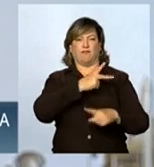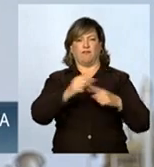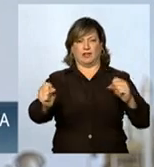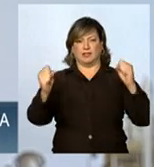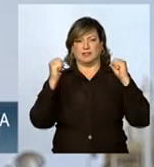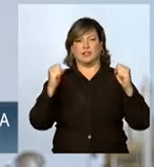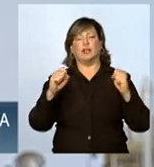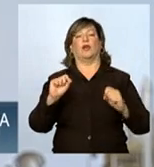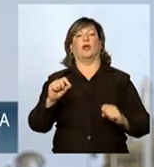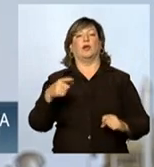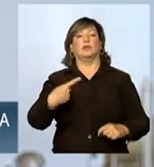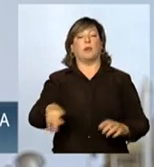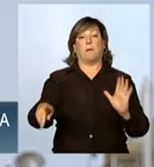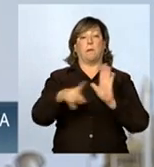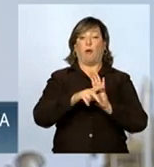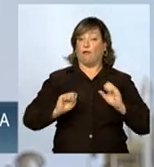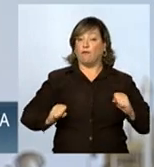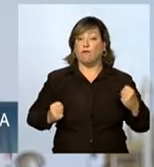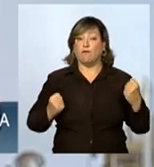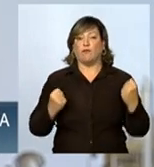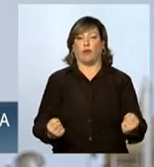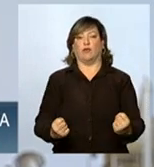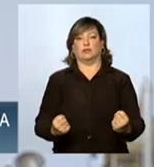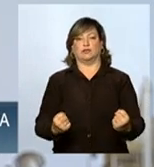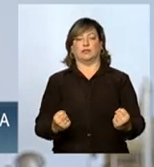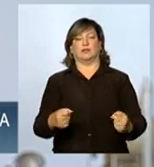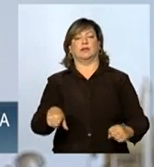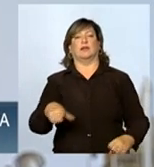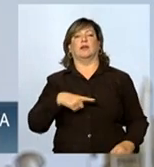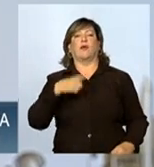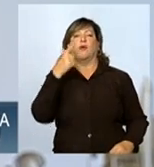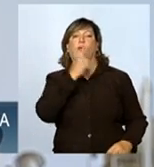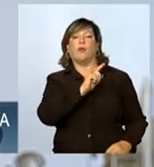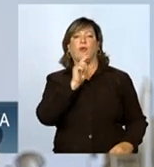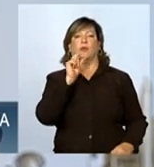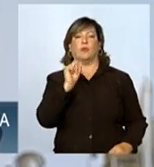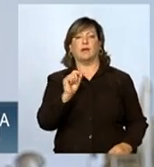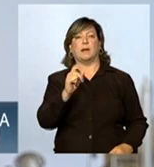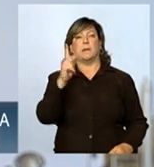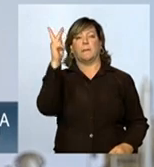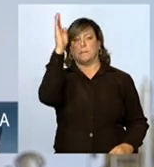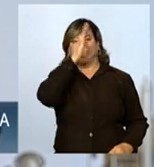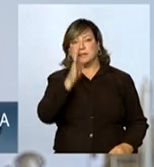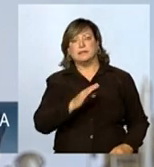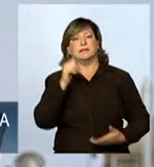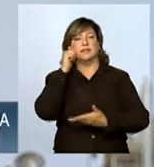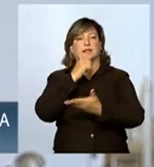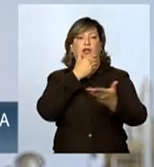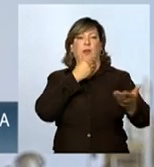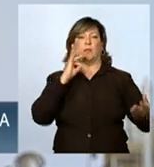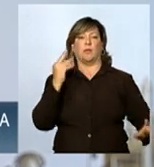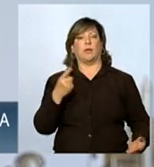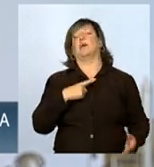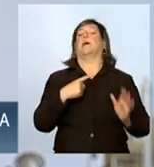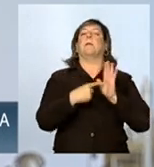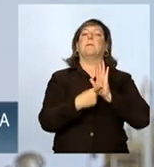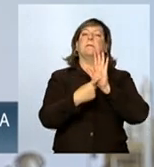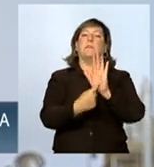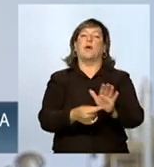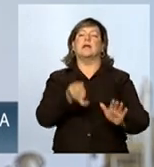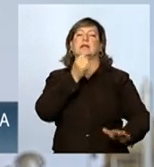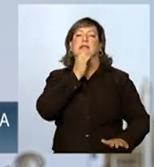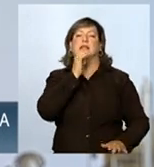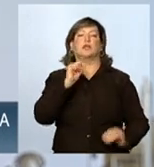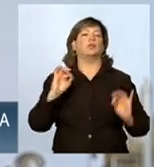vencedores pelo seu próprio esforço é cumprimentar brasileiras e brasileiros que dão um exemplo para todo